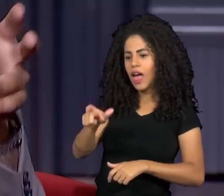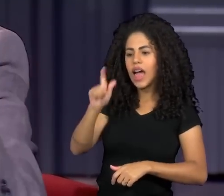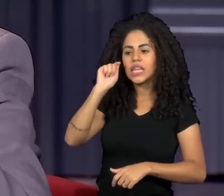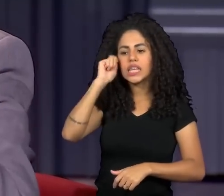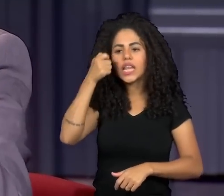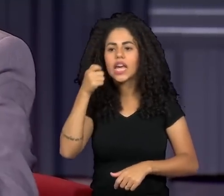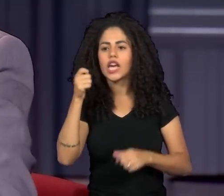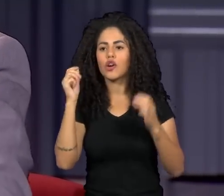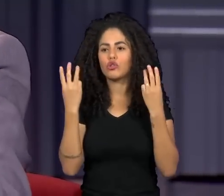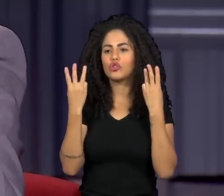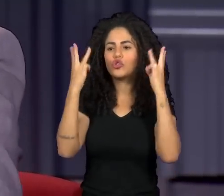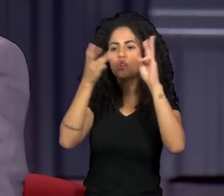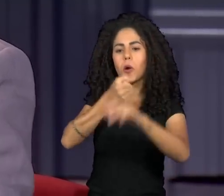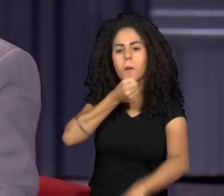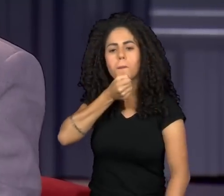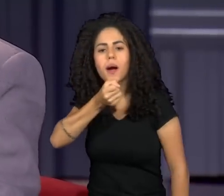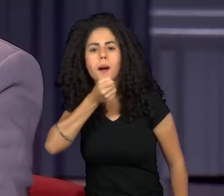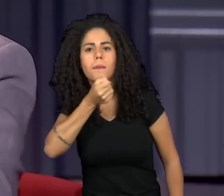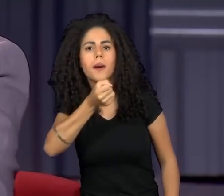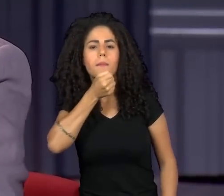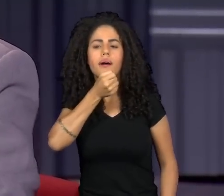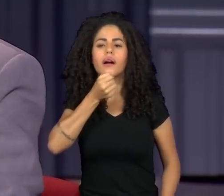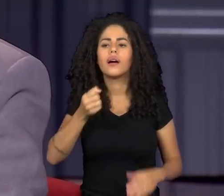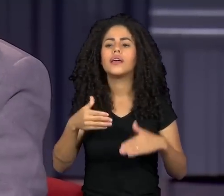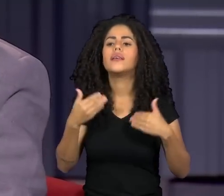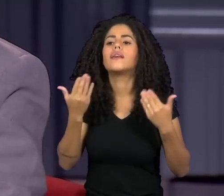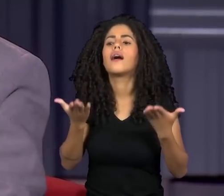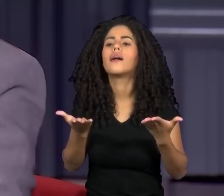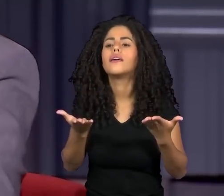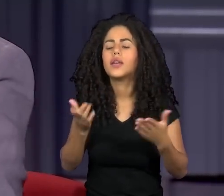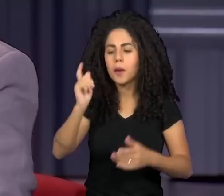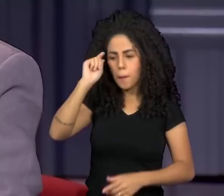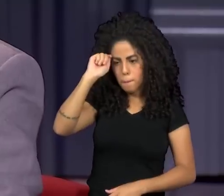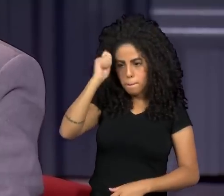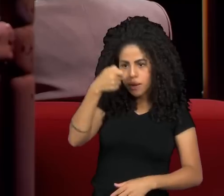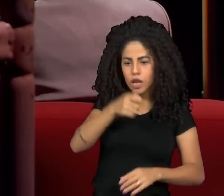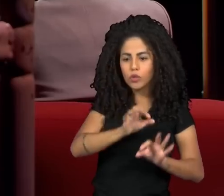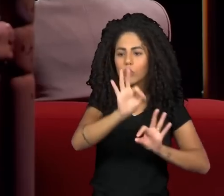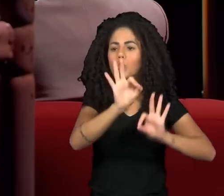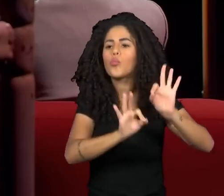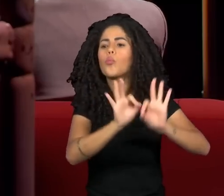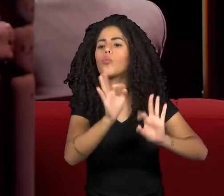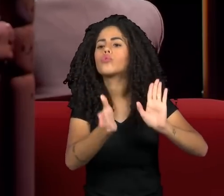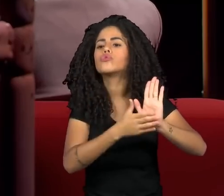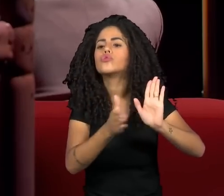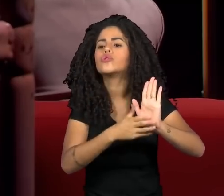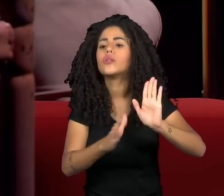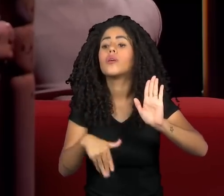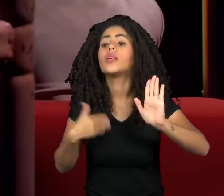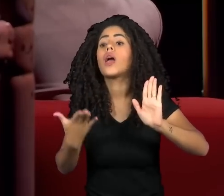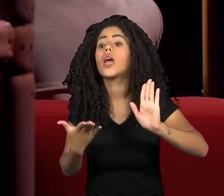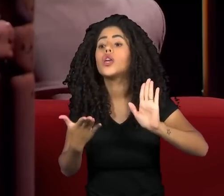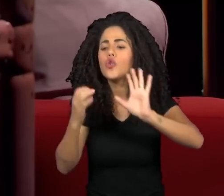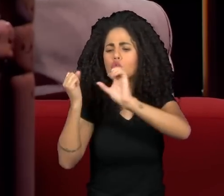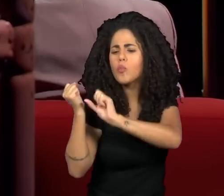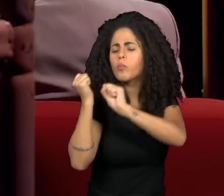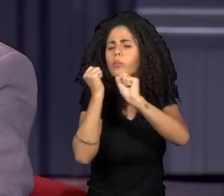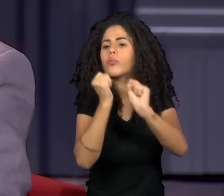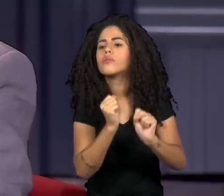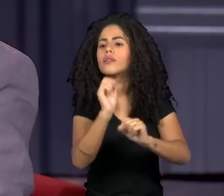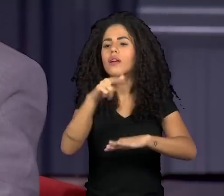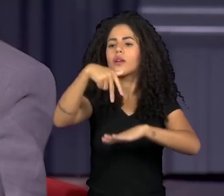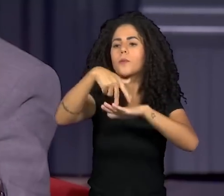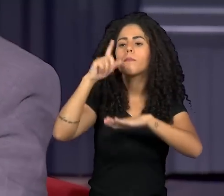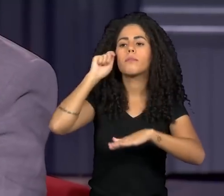num show, para fazer uma parada, e aí? Cadê os negros nos projetos? Cadê os negros nos cargos? Cadê os negros no poder, fazendo a questão do